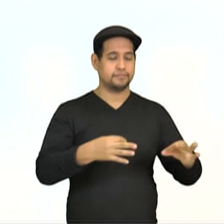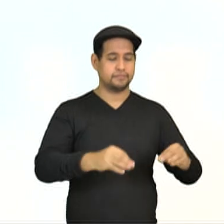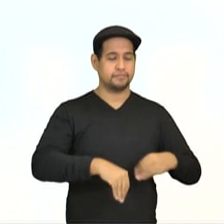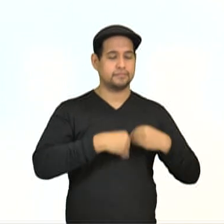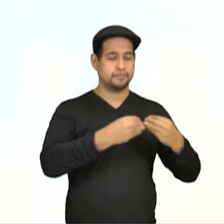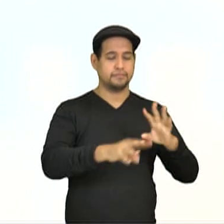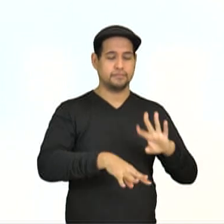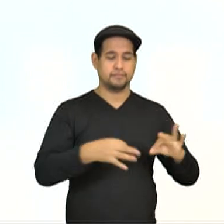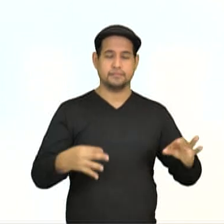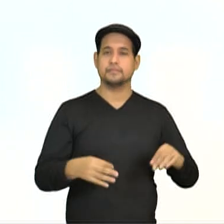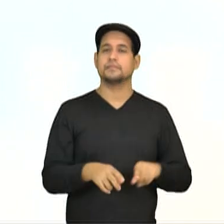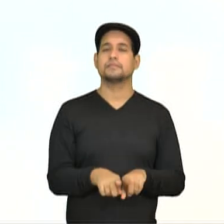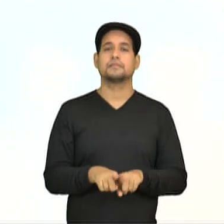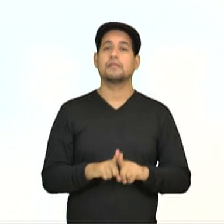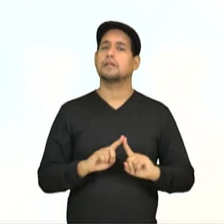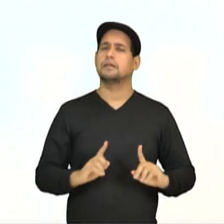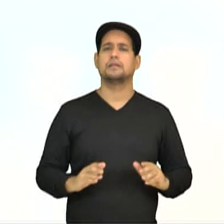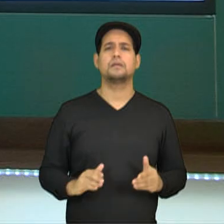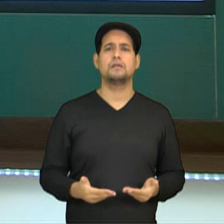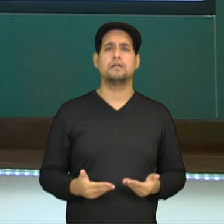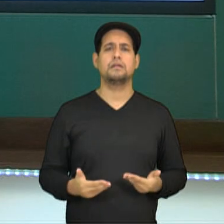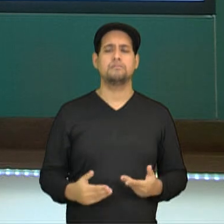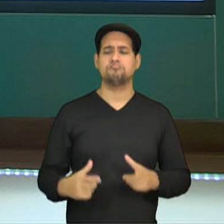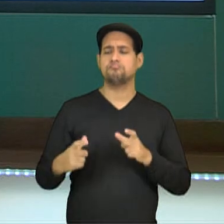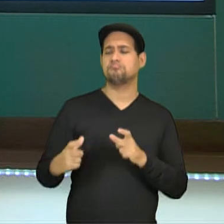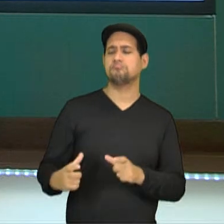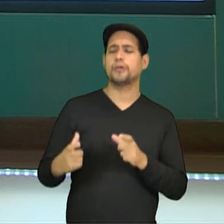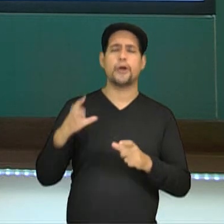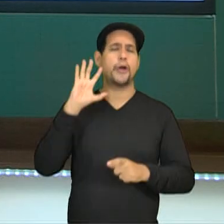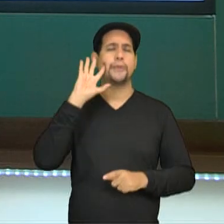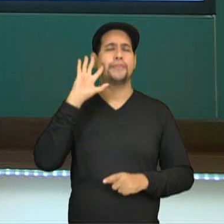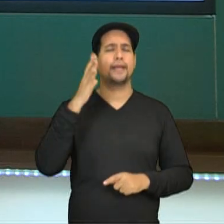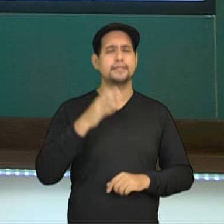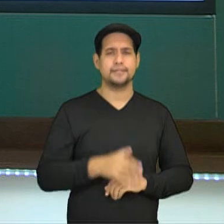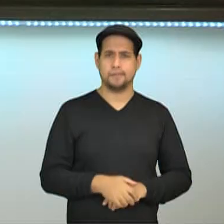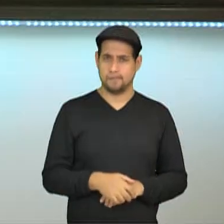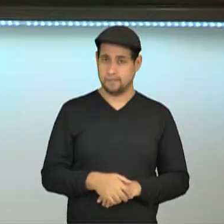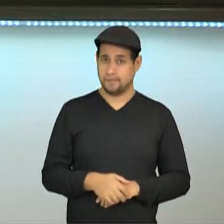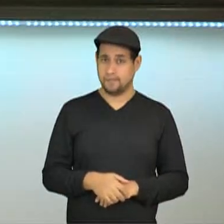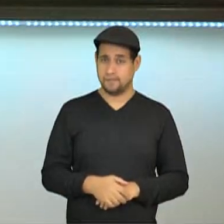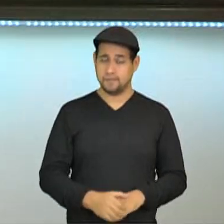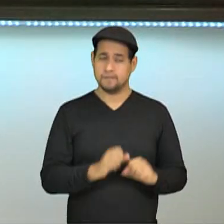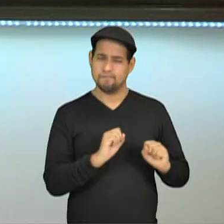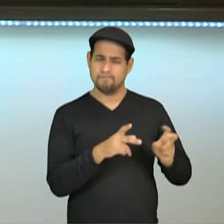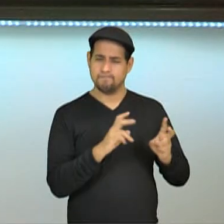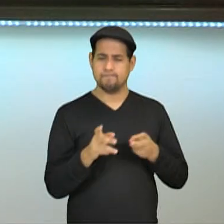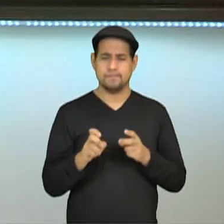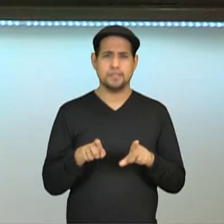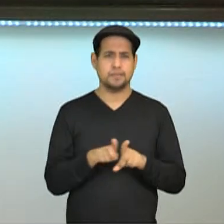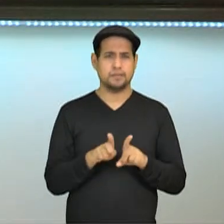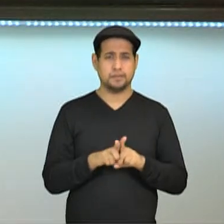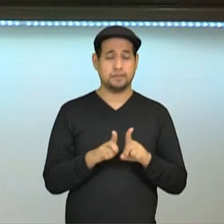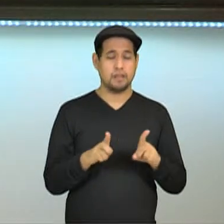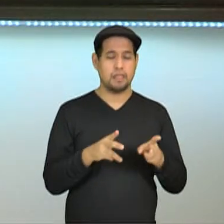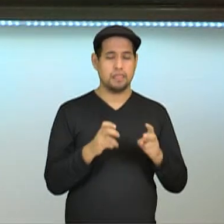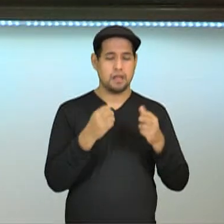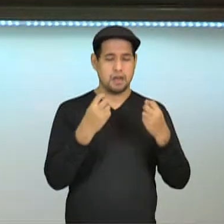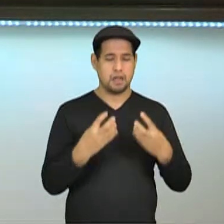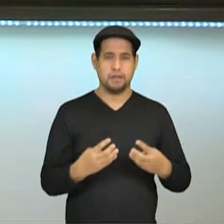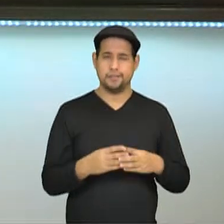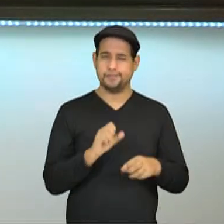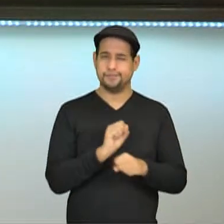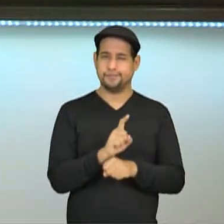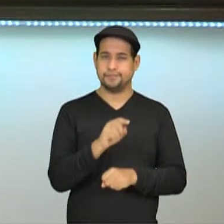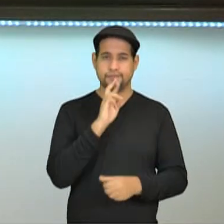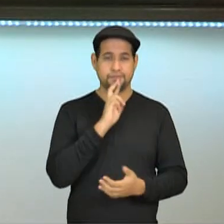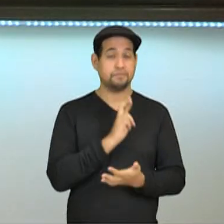do Marquês. E aí, agora, onde os fatos acontecem? Será que é possível deduzir isso por meio desse fragmento? Um tempo